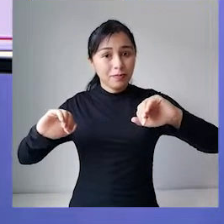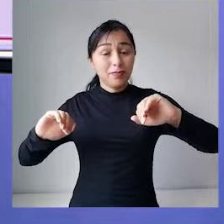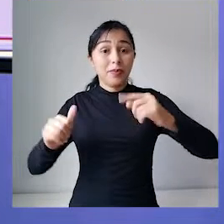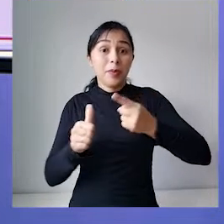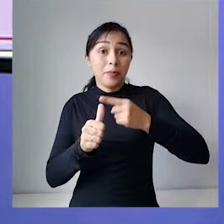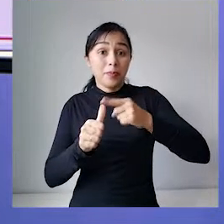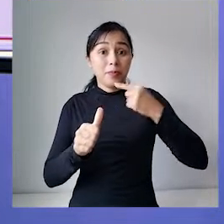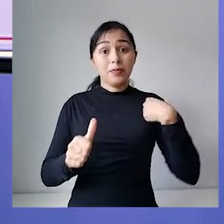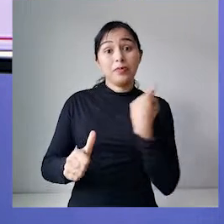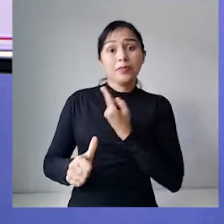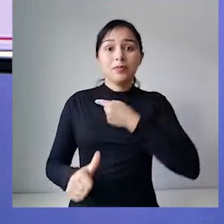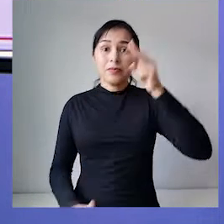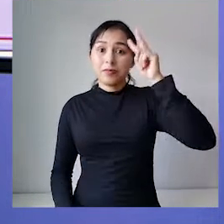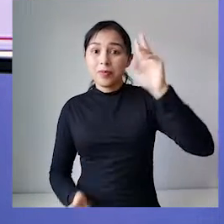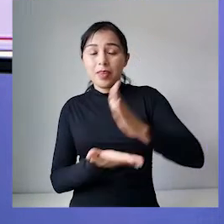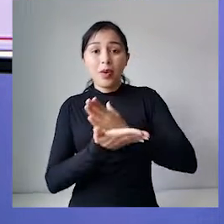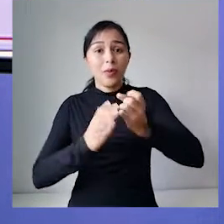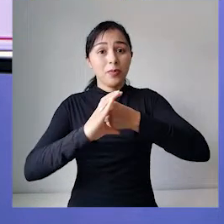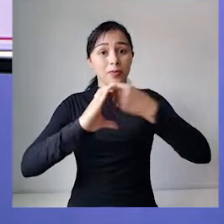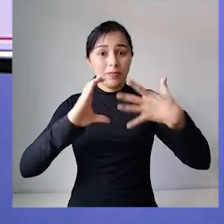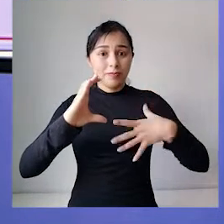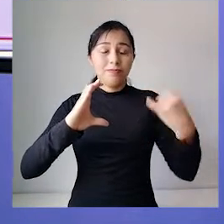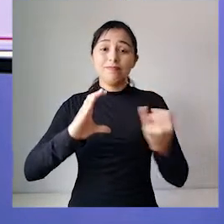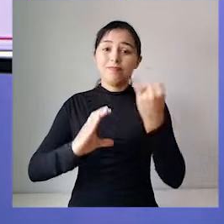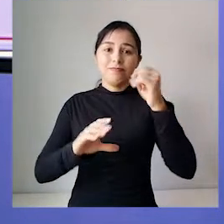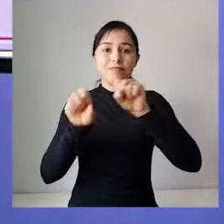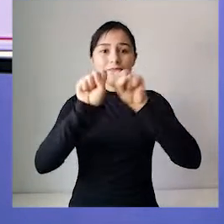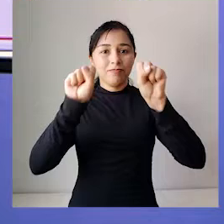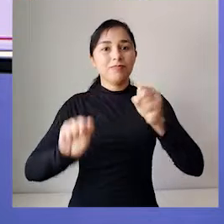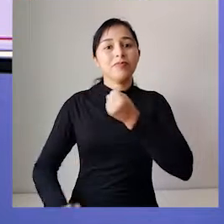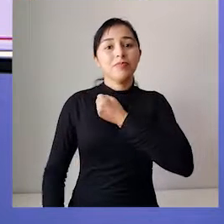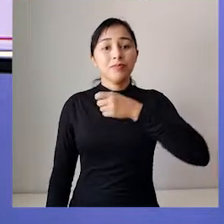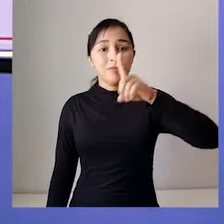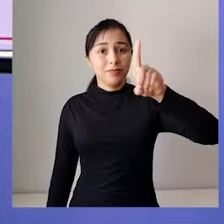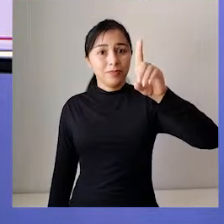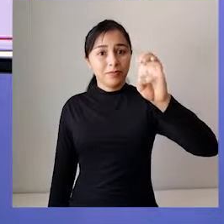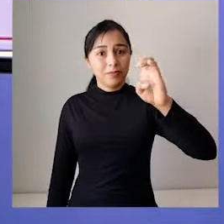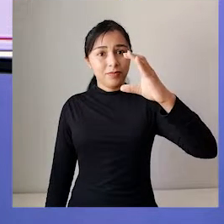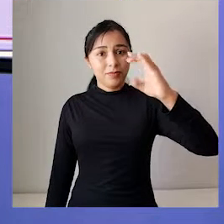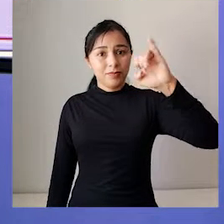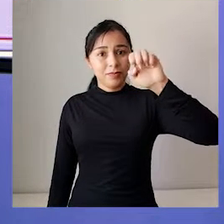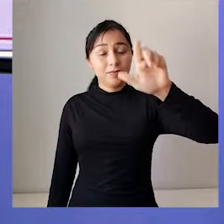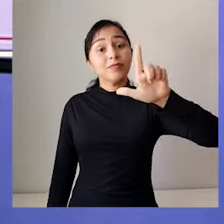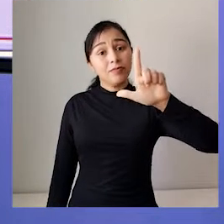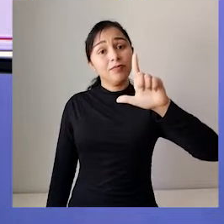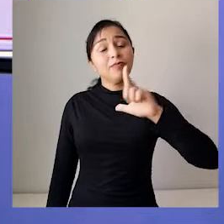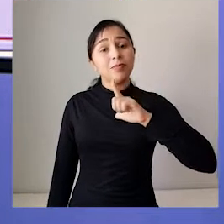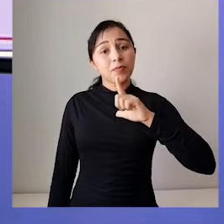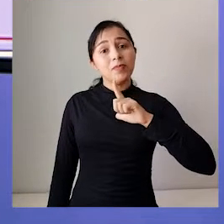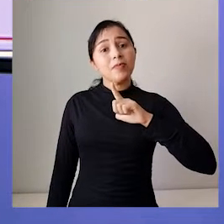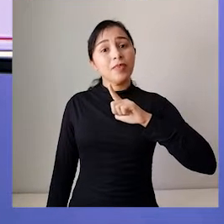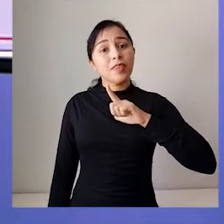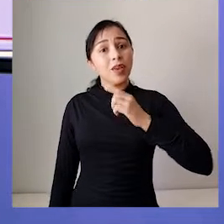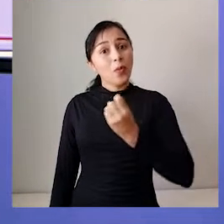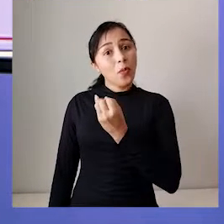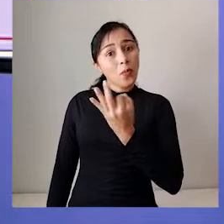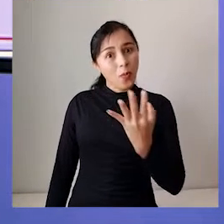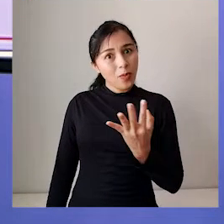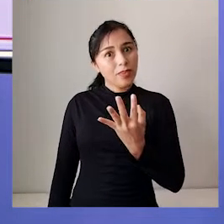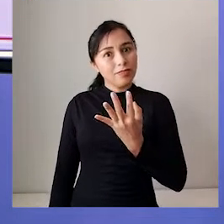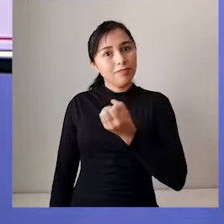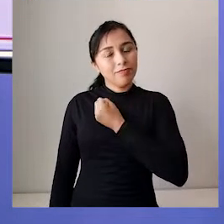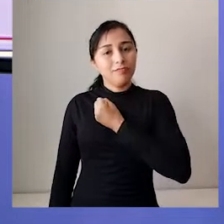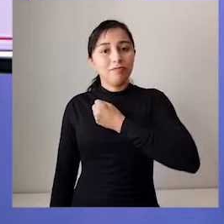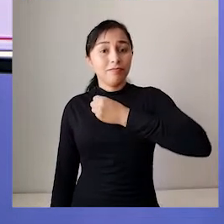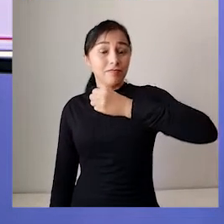numeração decimal. A primeira delas, ele é composto por um conjunto de 10 algarismos, que são o 0,